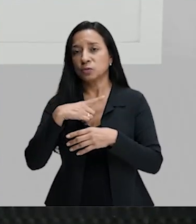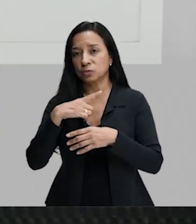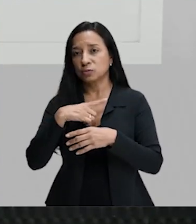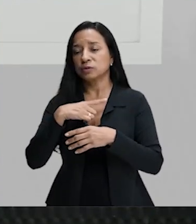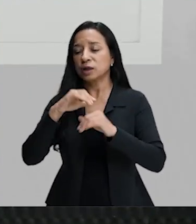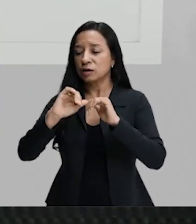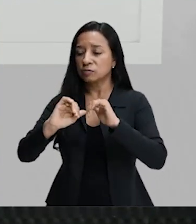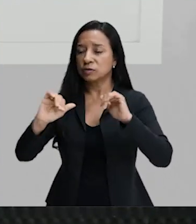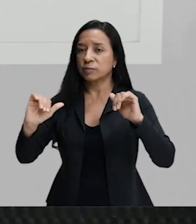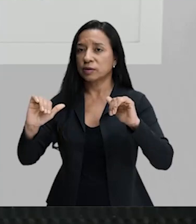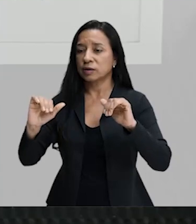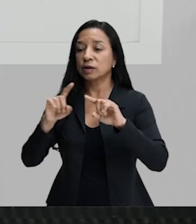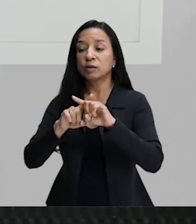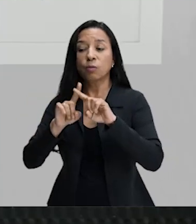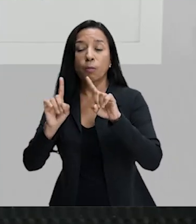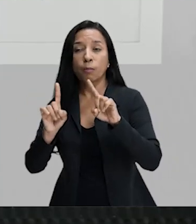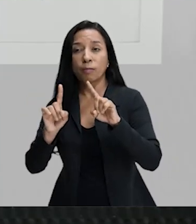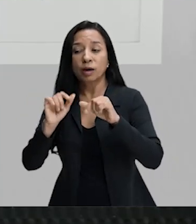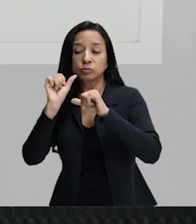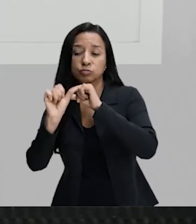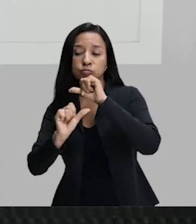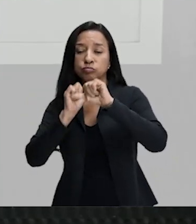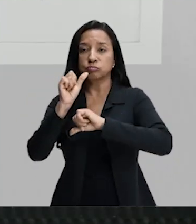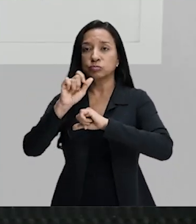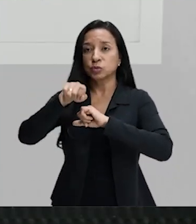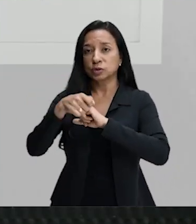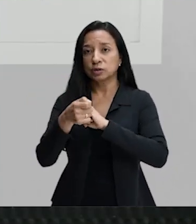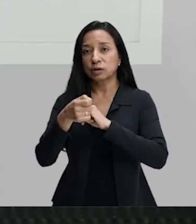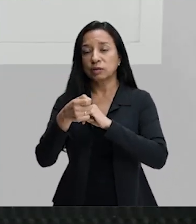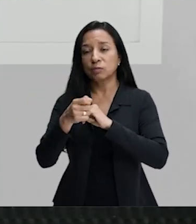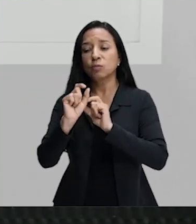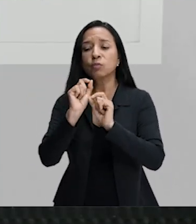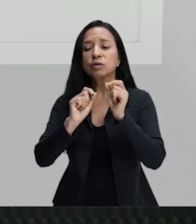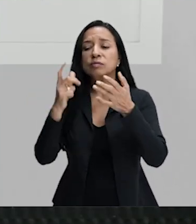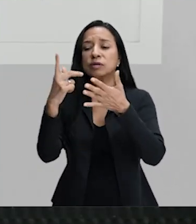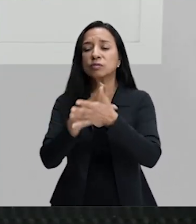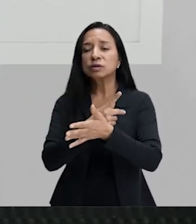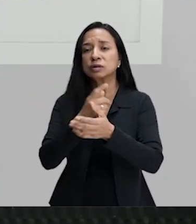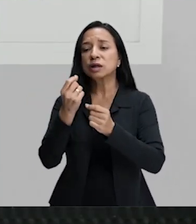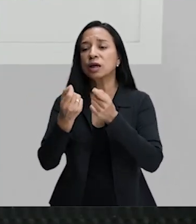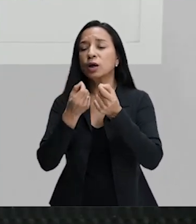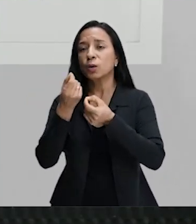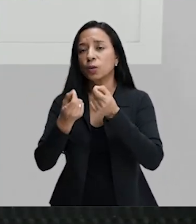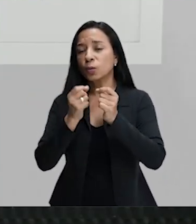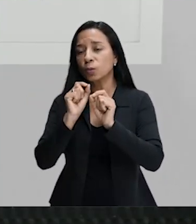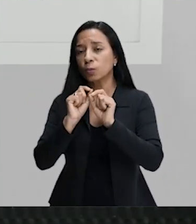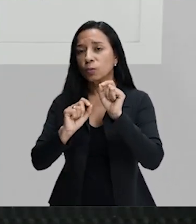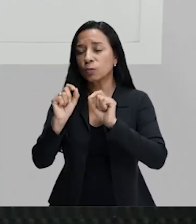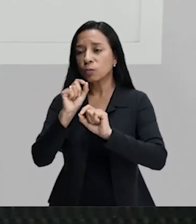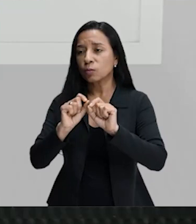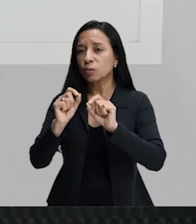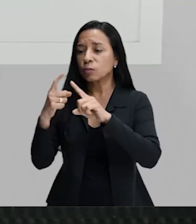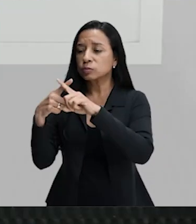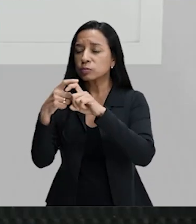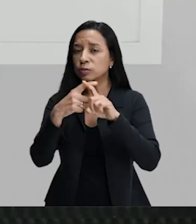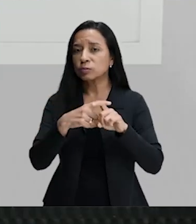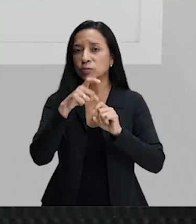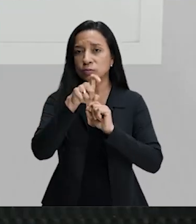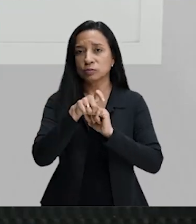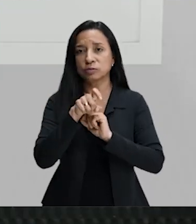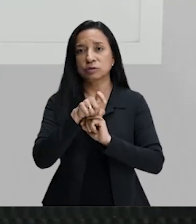sinal trocado, né? Então, o que vai acontecer? Como é que vai ficar esse polinômio aqui na sua forma fatorada? Vai ficar